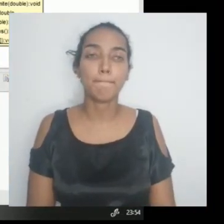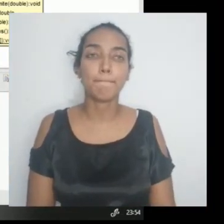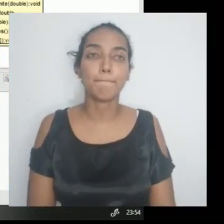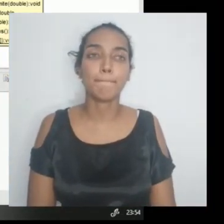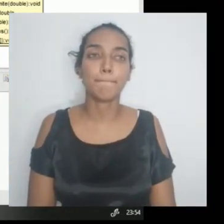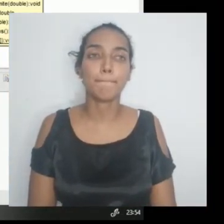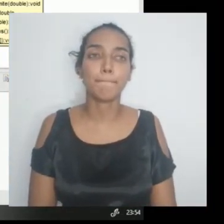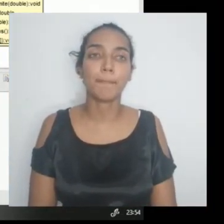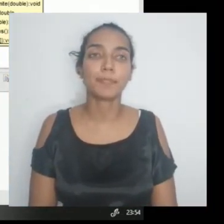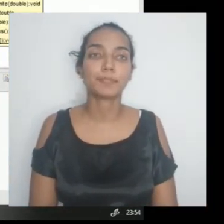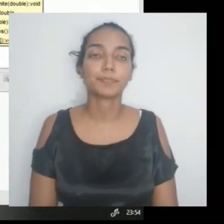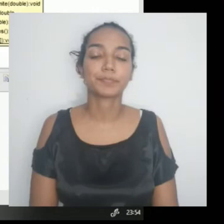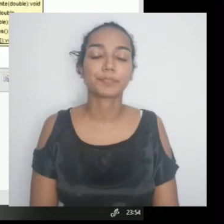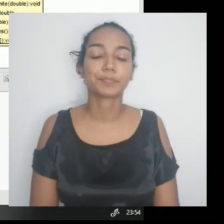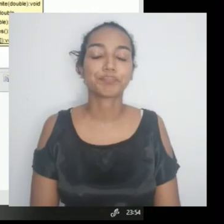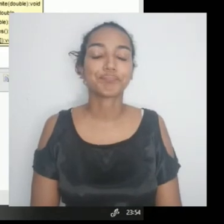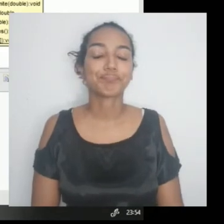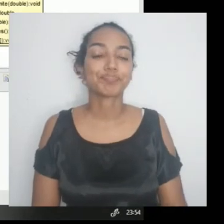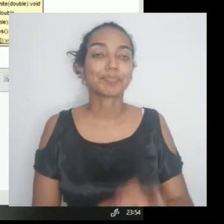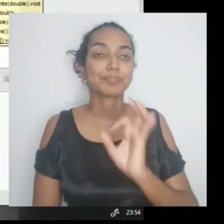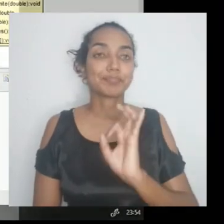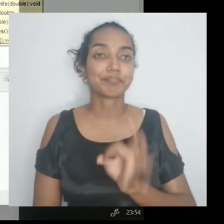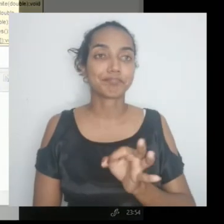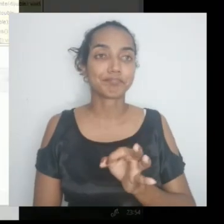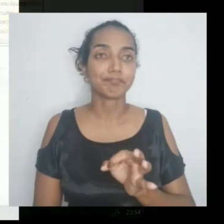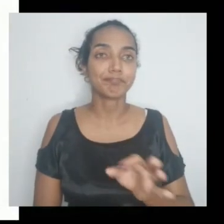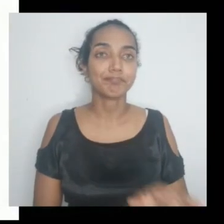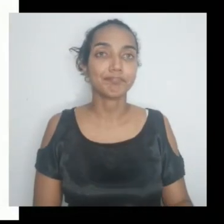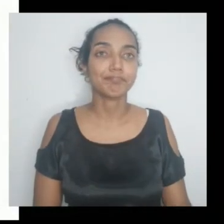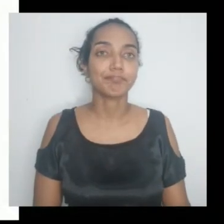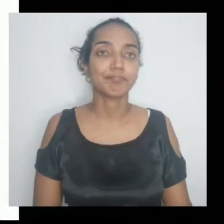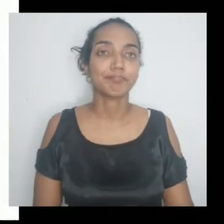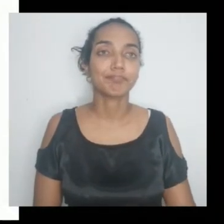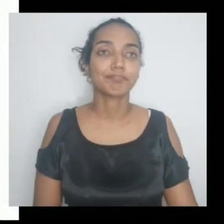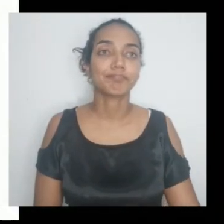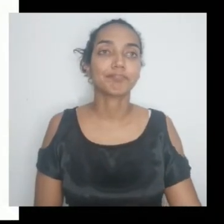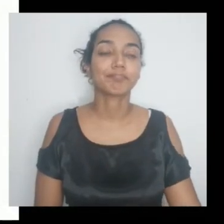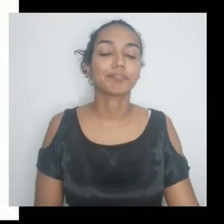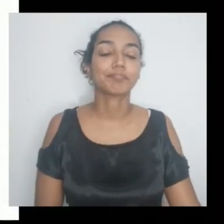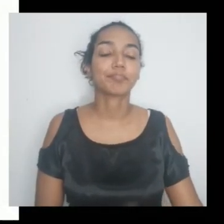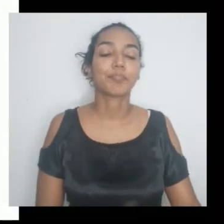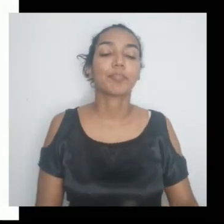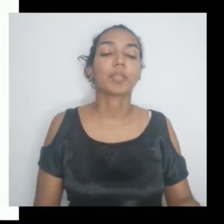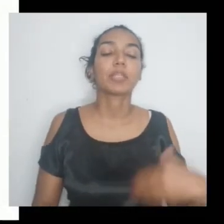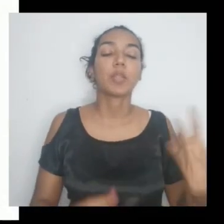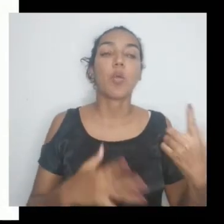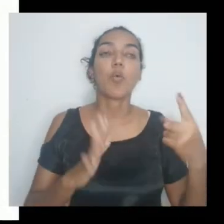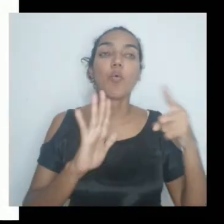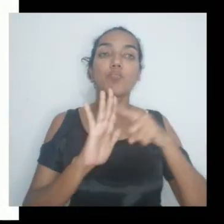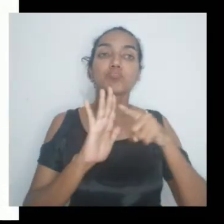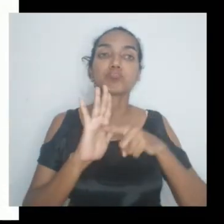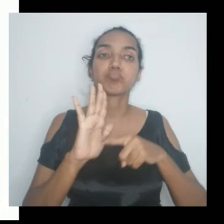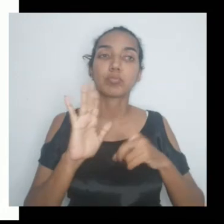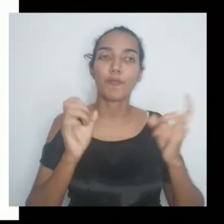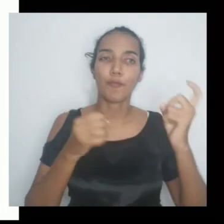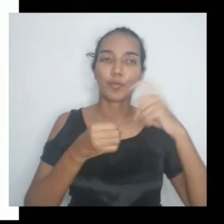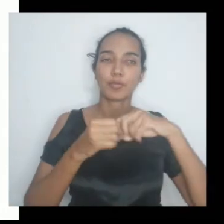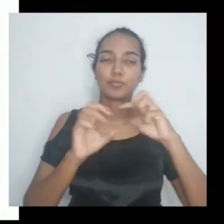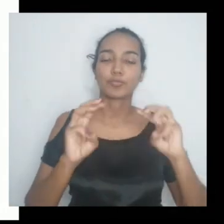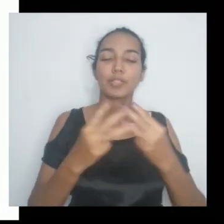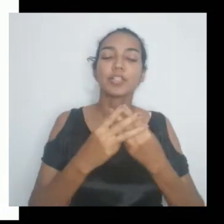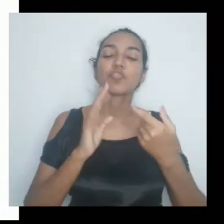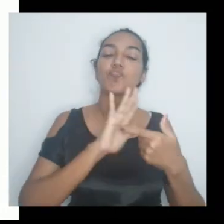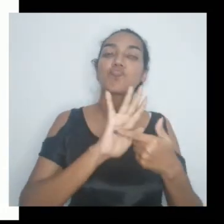Então, voltando para o nosso roteiro, a gente mostrou a definição de um repositório de contas com supertipo conta, e observem que eu não mudei